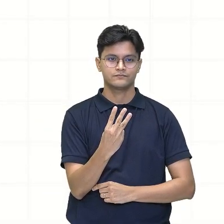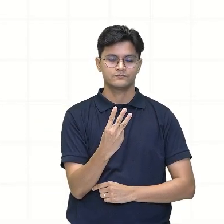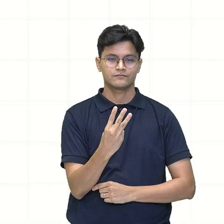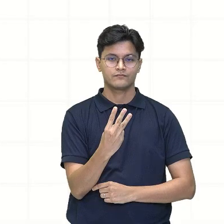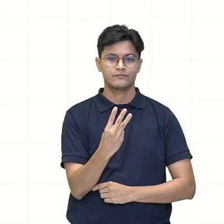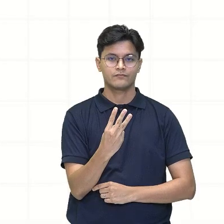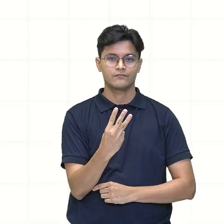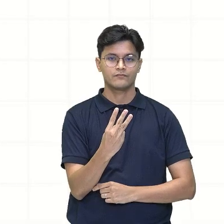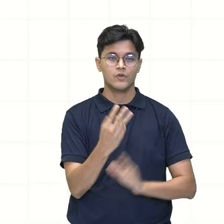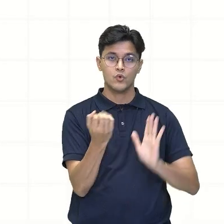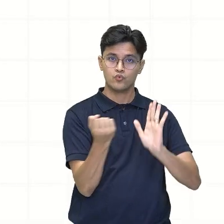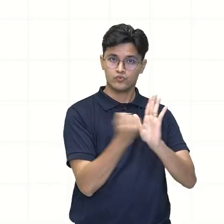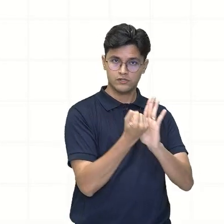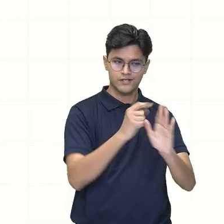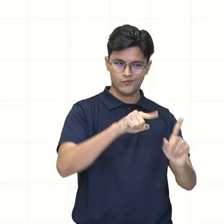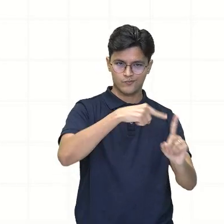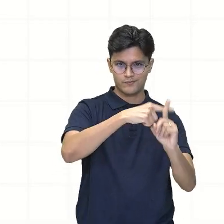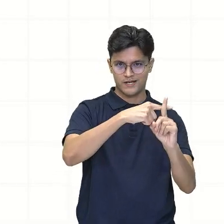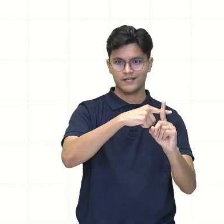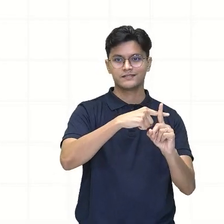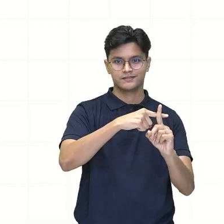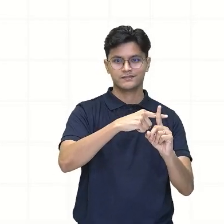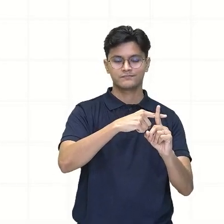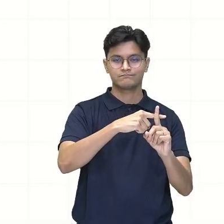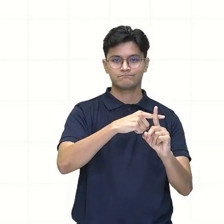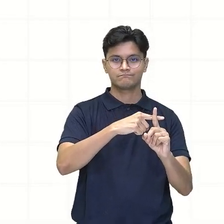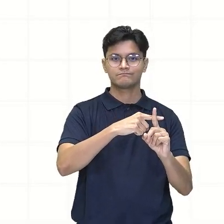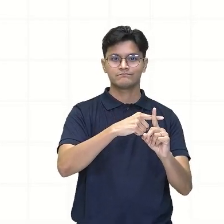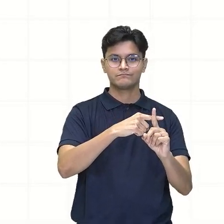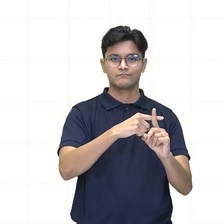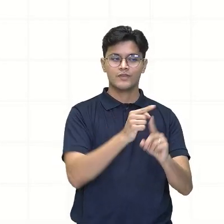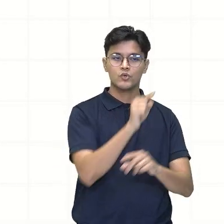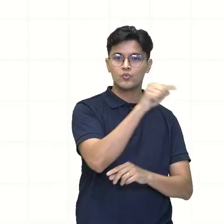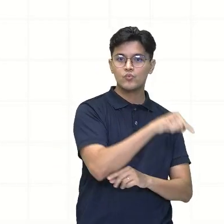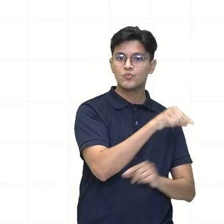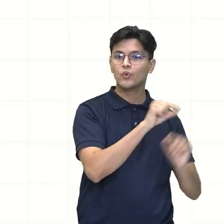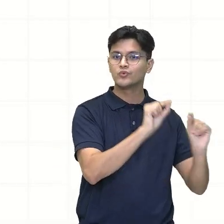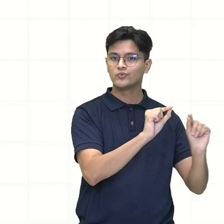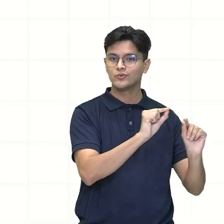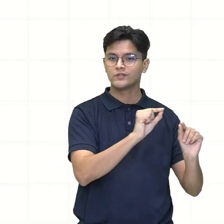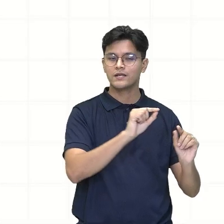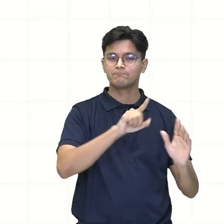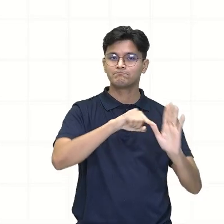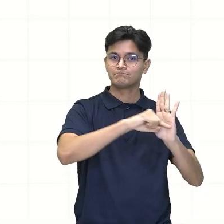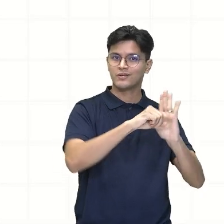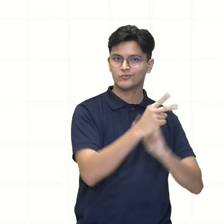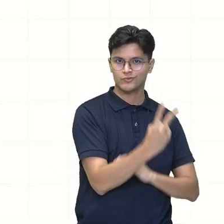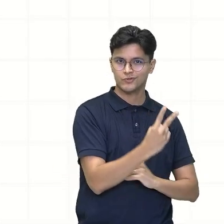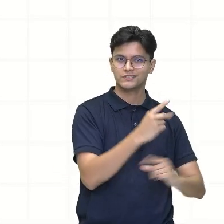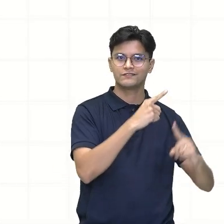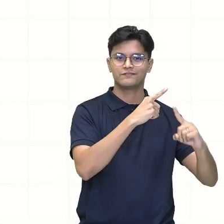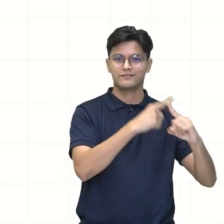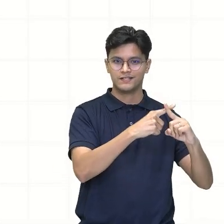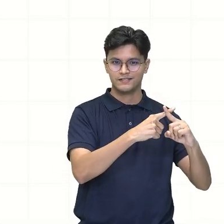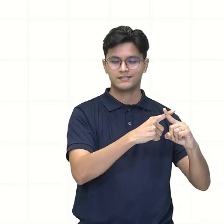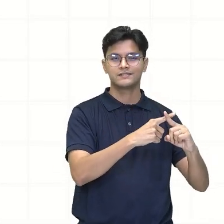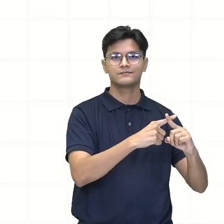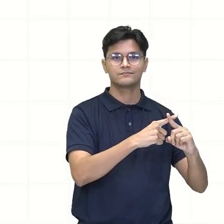sinal que está aqui, que é mais, e agora, novamente, o menos 2 vezes o